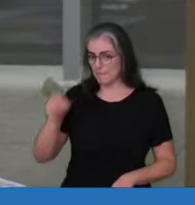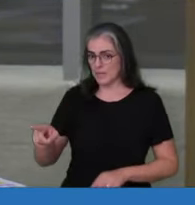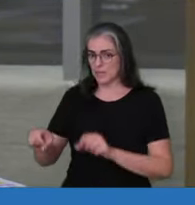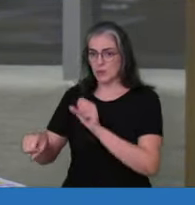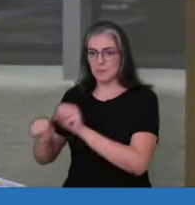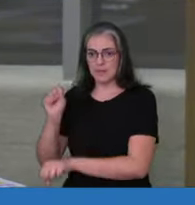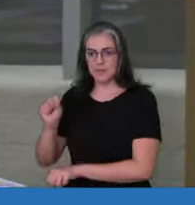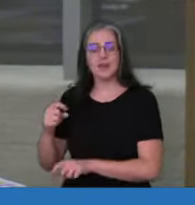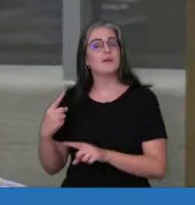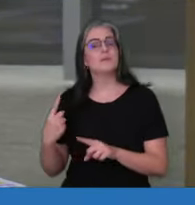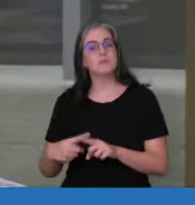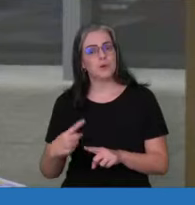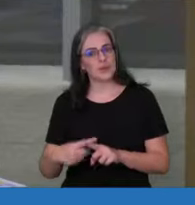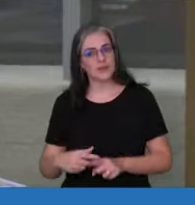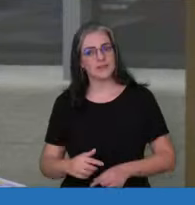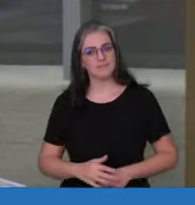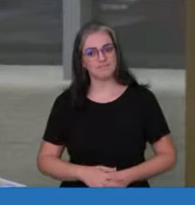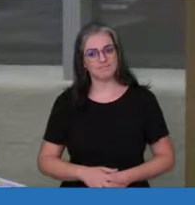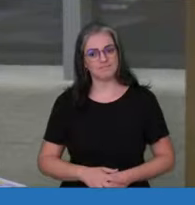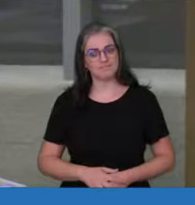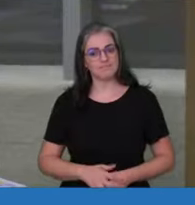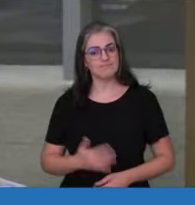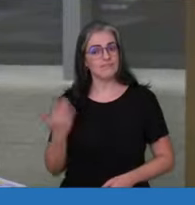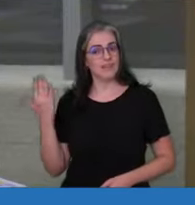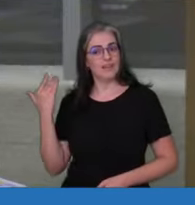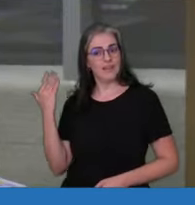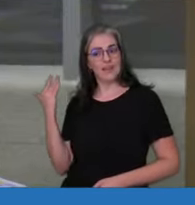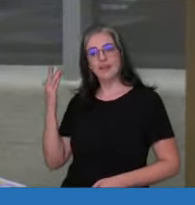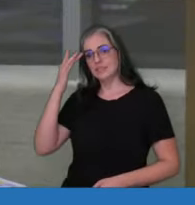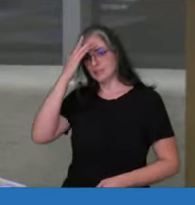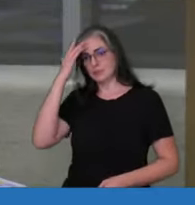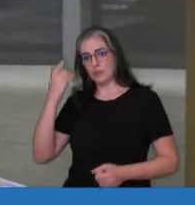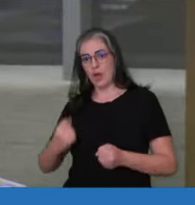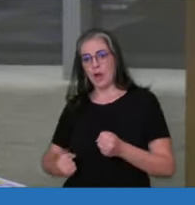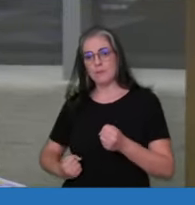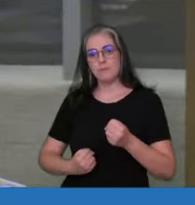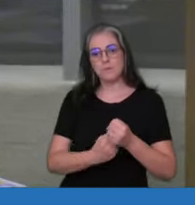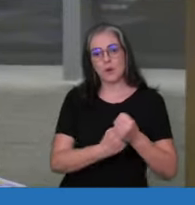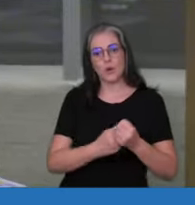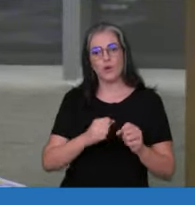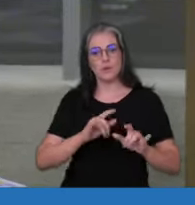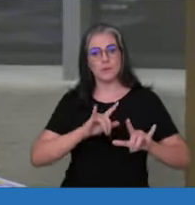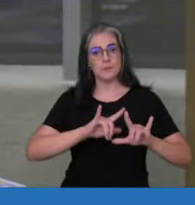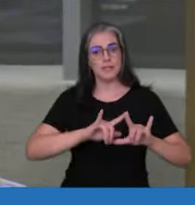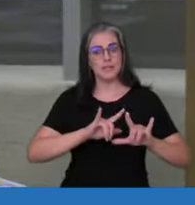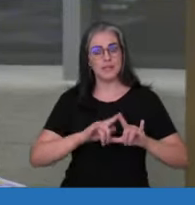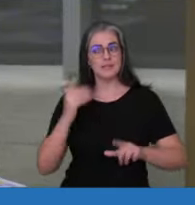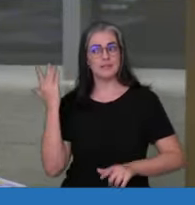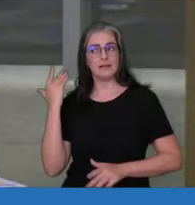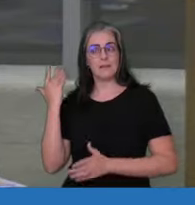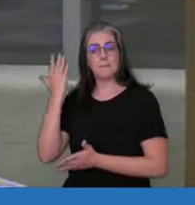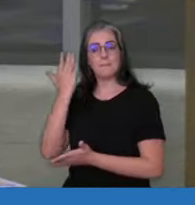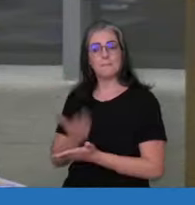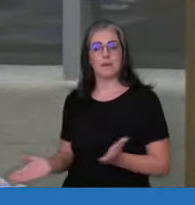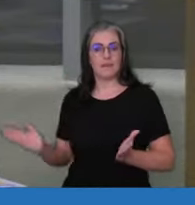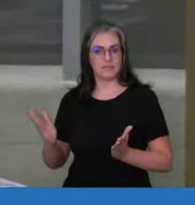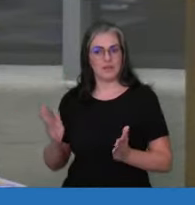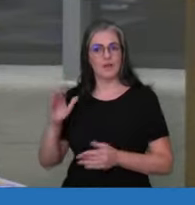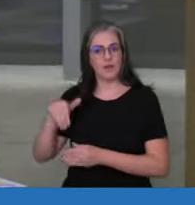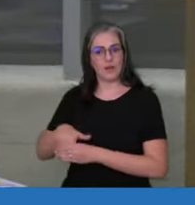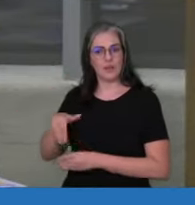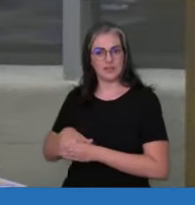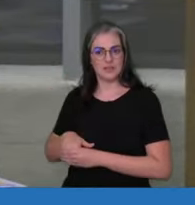que apoiava a milícia foi derrotado nas últimas eleições. O povo brasileiro, ao